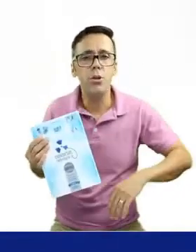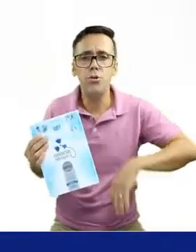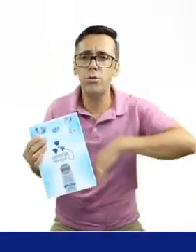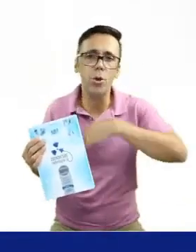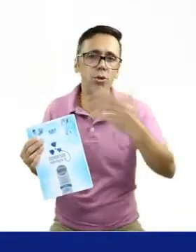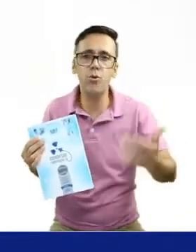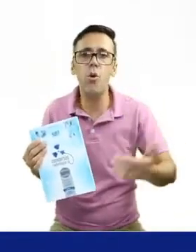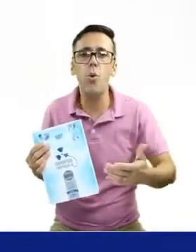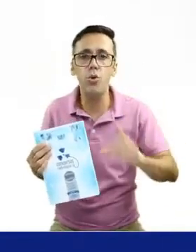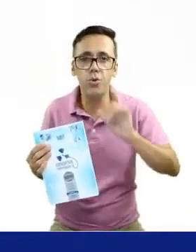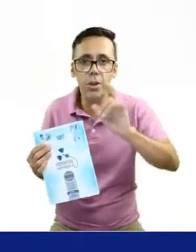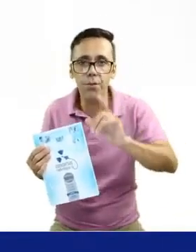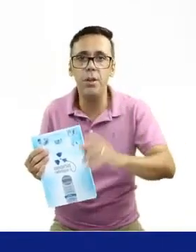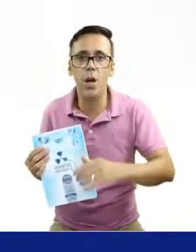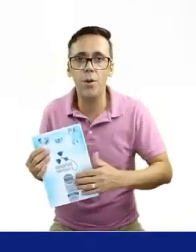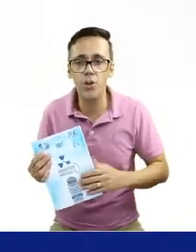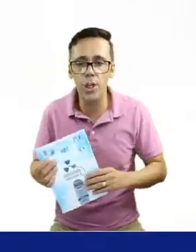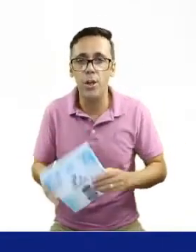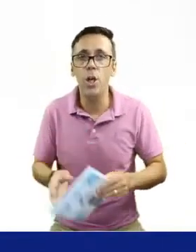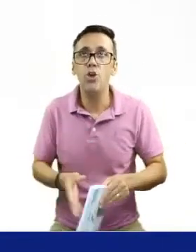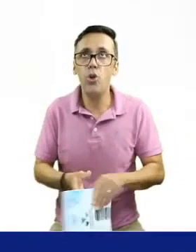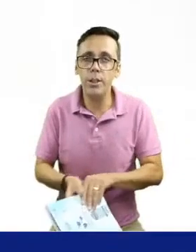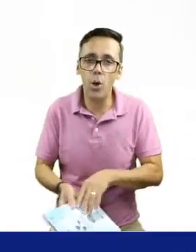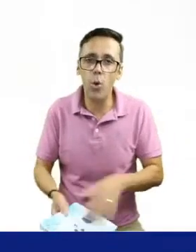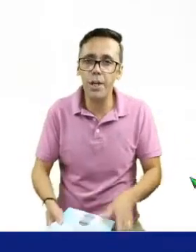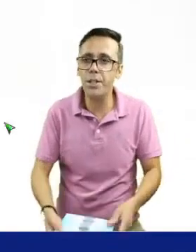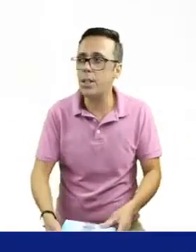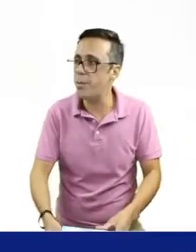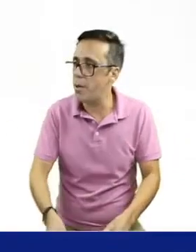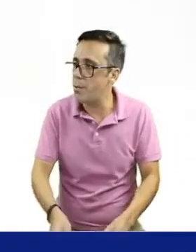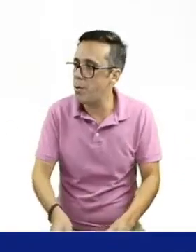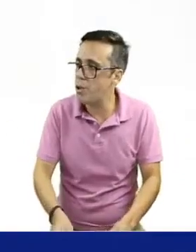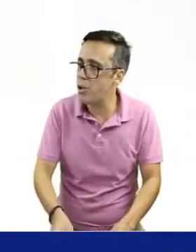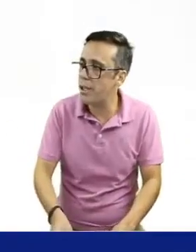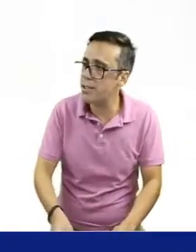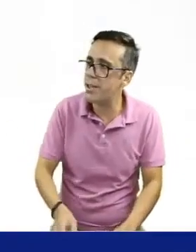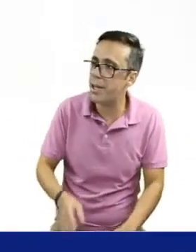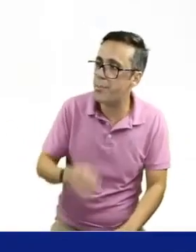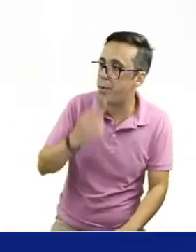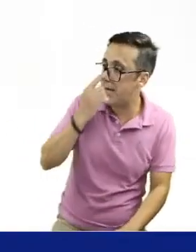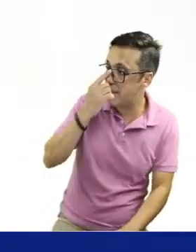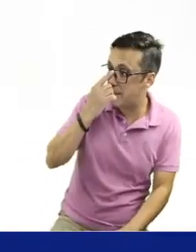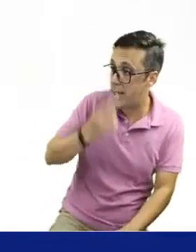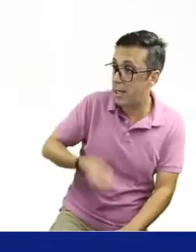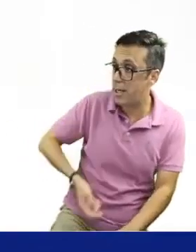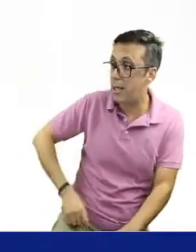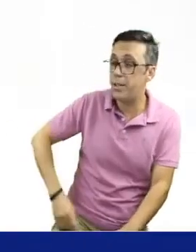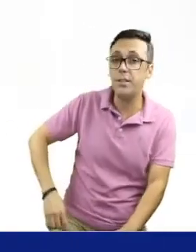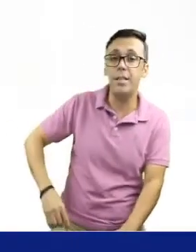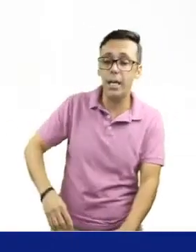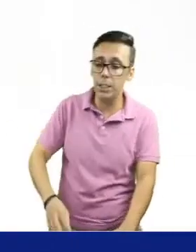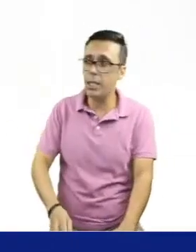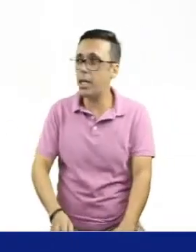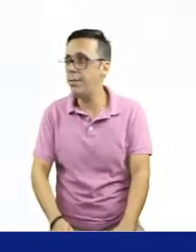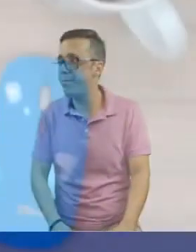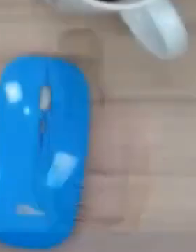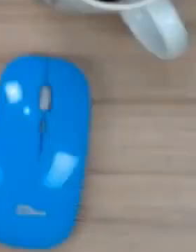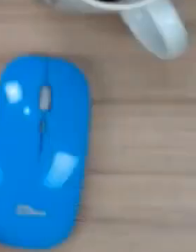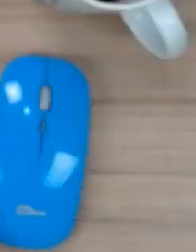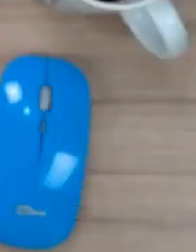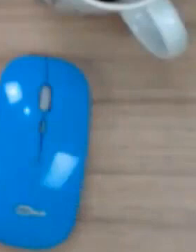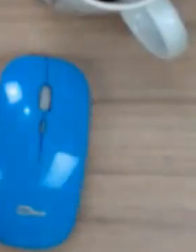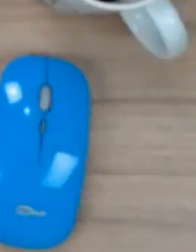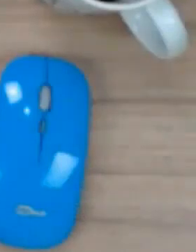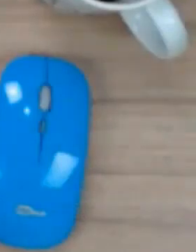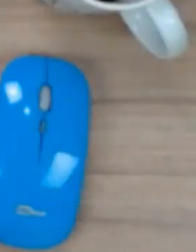contexto e todos os concursos que viram este ano planta Corta aqui para mim por gentileza rapaz da técnica